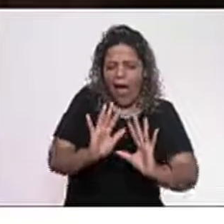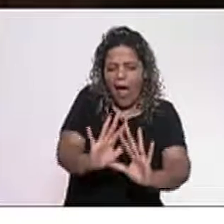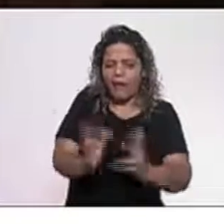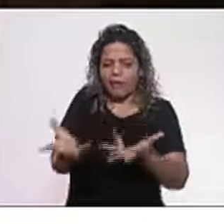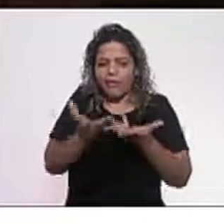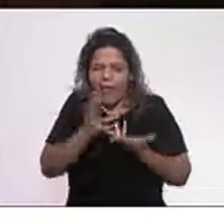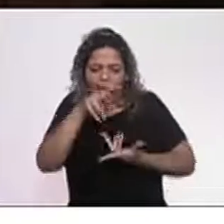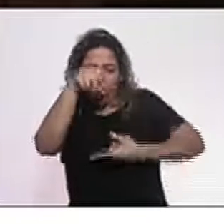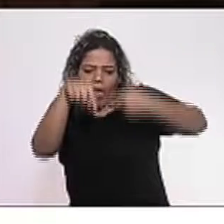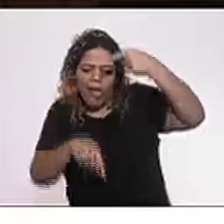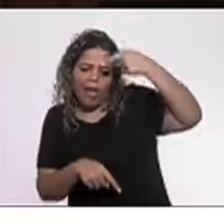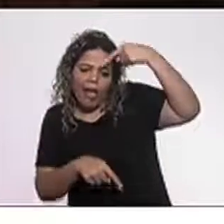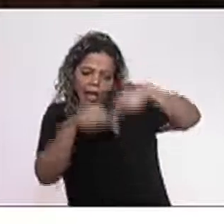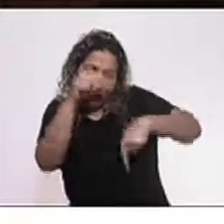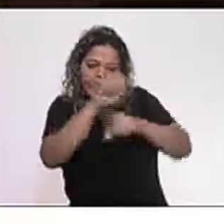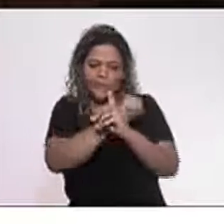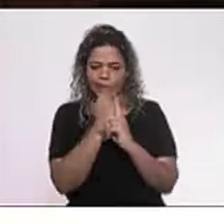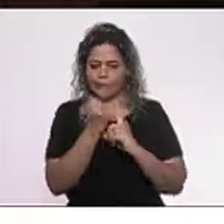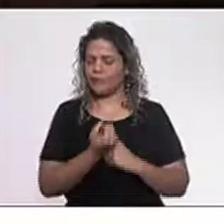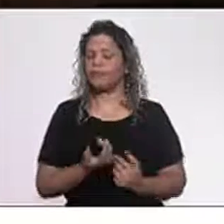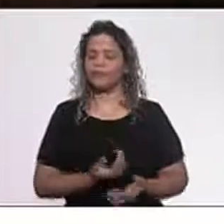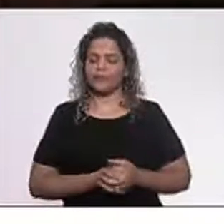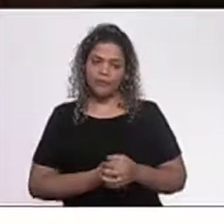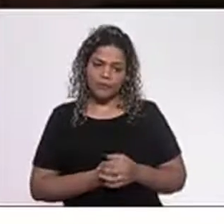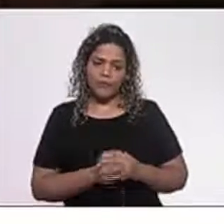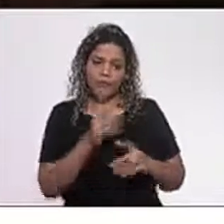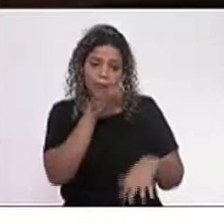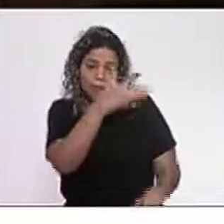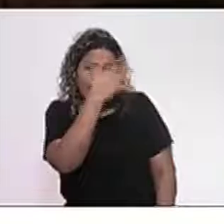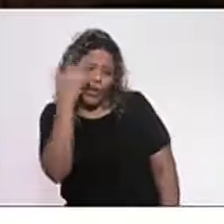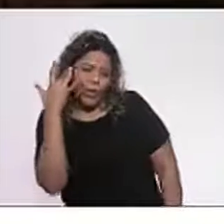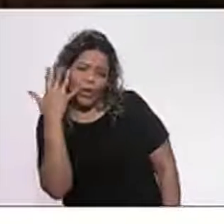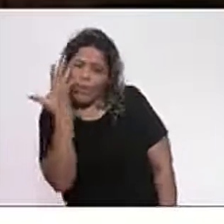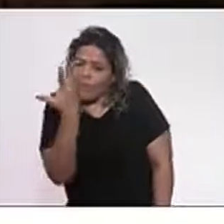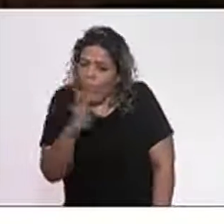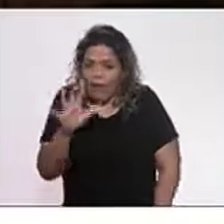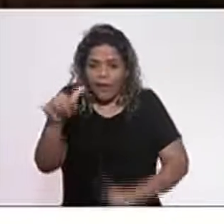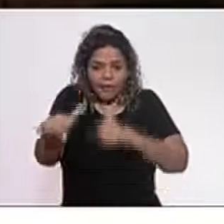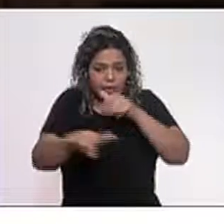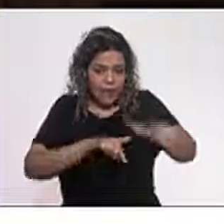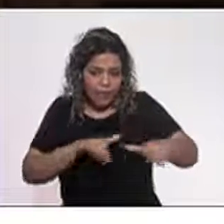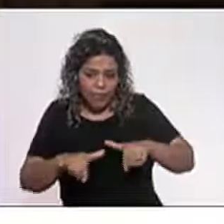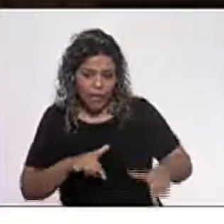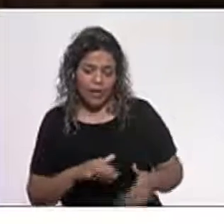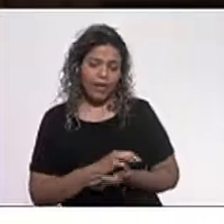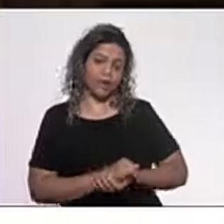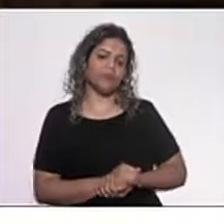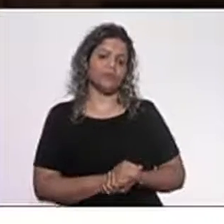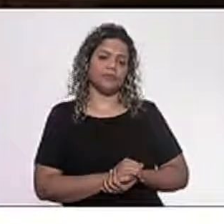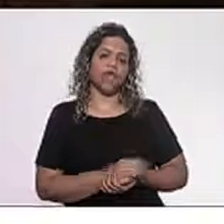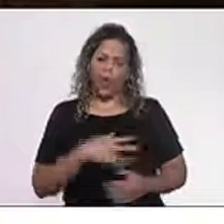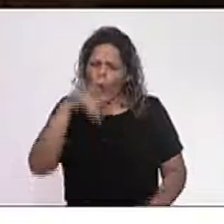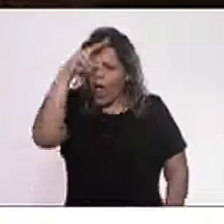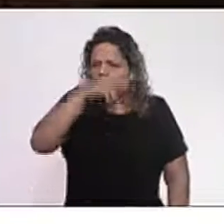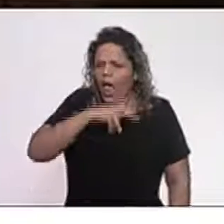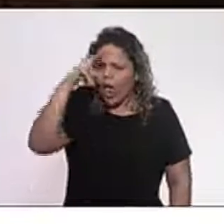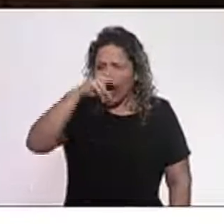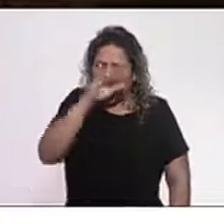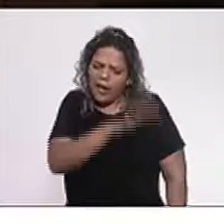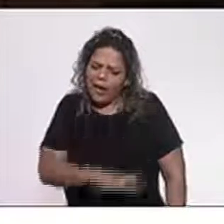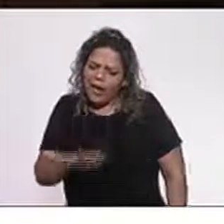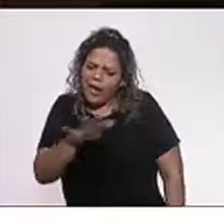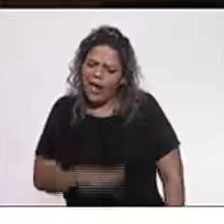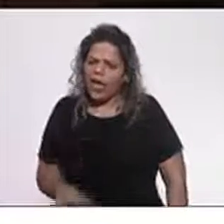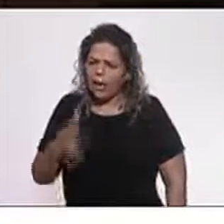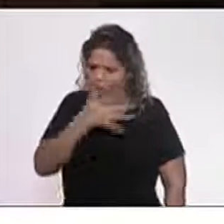esse desequilíbrio que a gente tem na sociedade, de pessoas que não querem trabalhar. Eu me lembro, quando eu era criança,